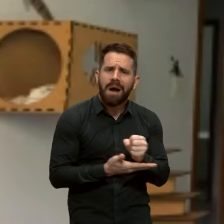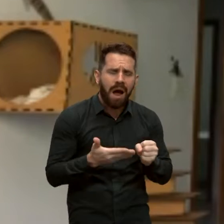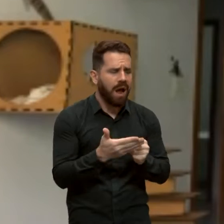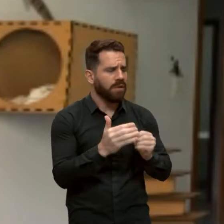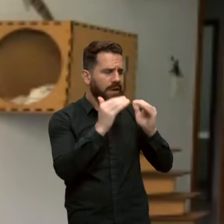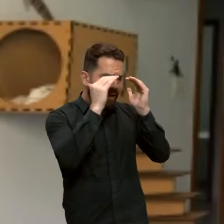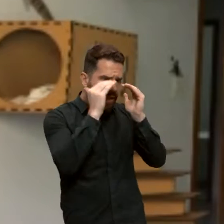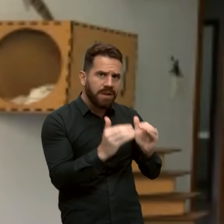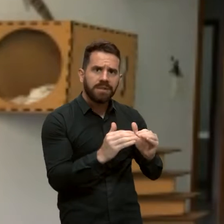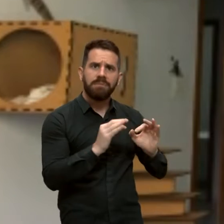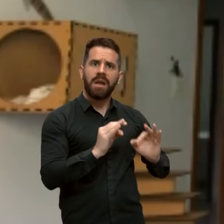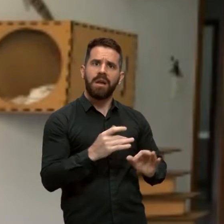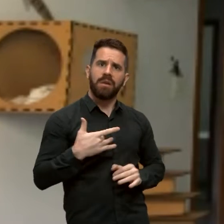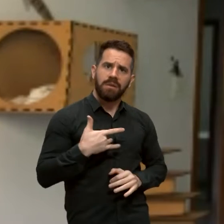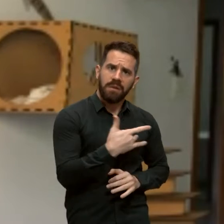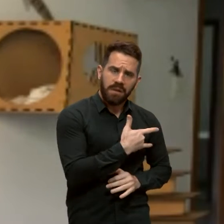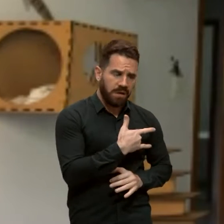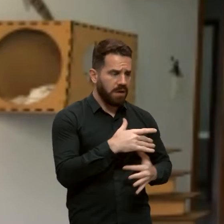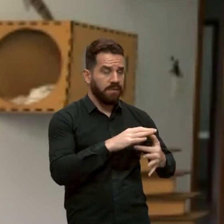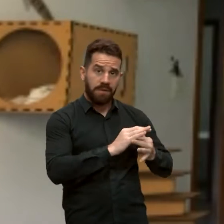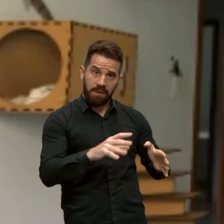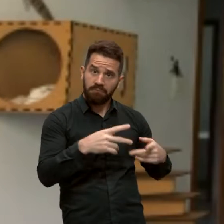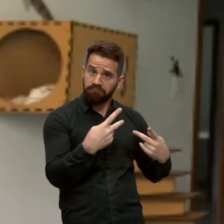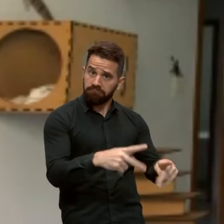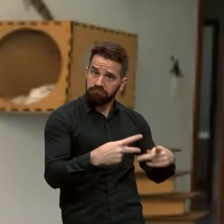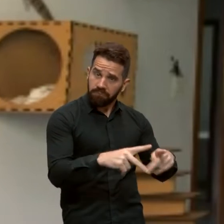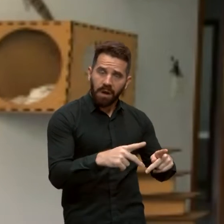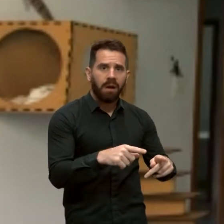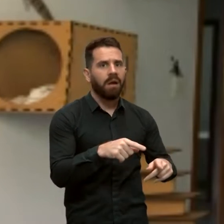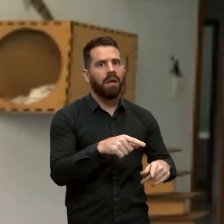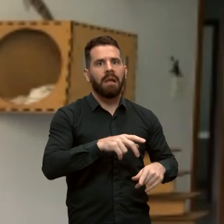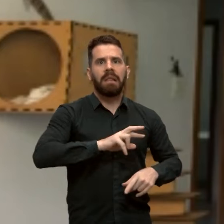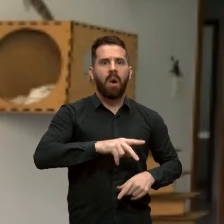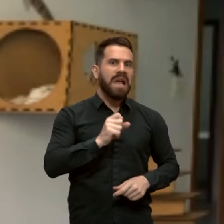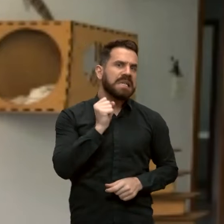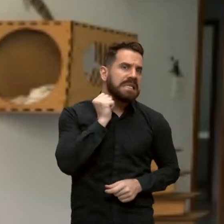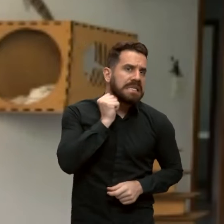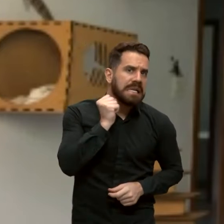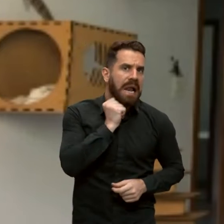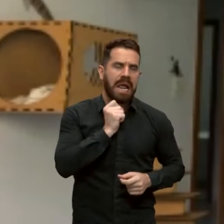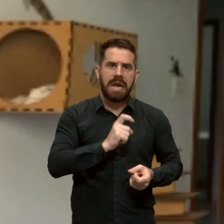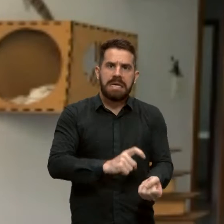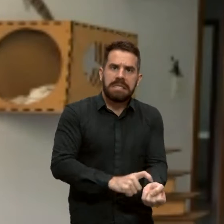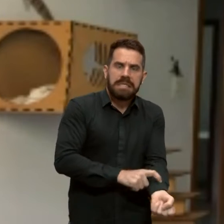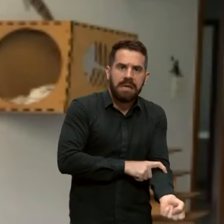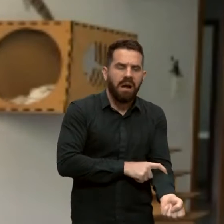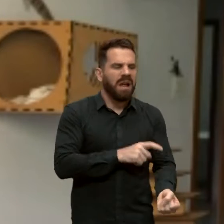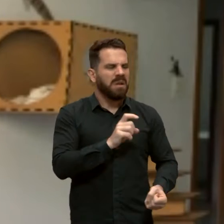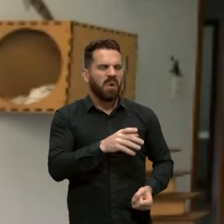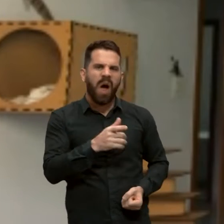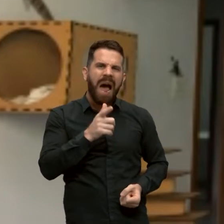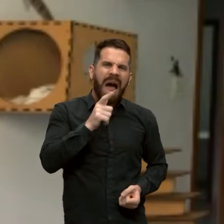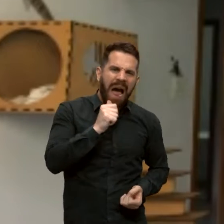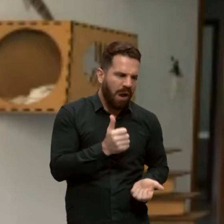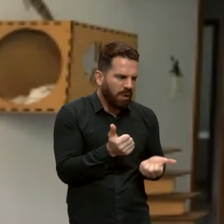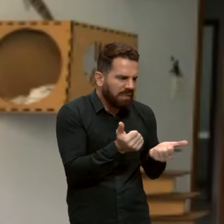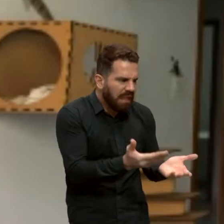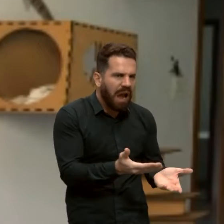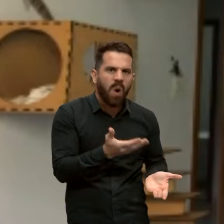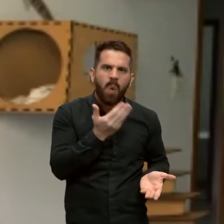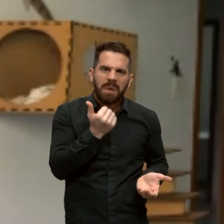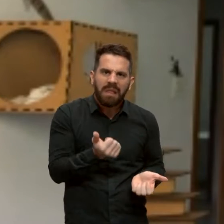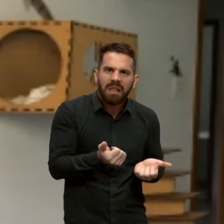Respeito à vida, a liberdade, esse animal não ter muito estresse, né? Não só deixar água e comida, mas o animal ter